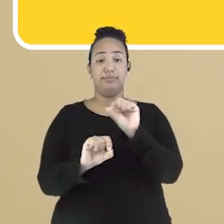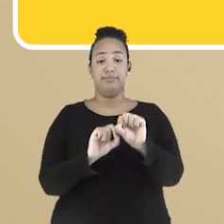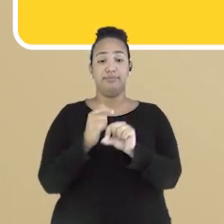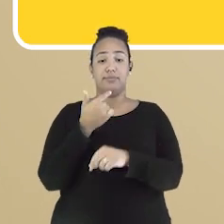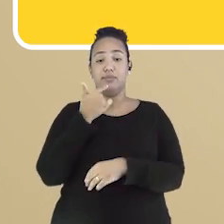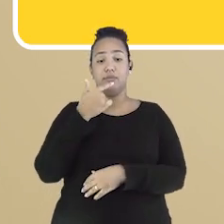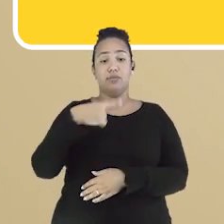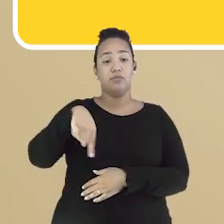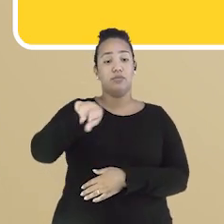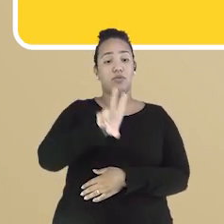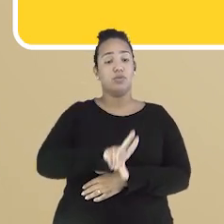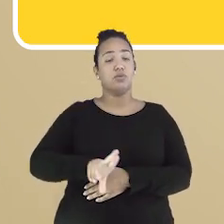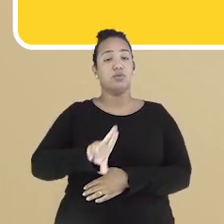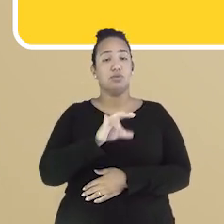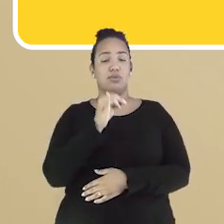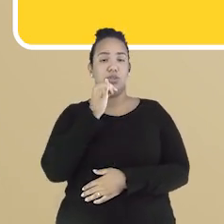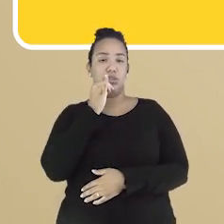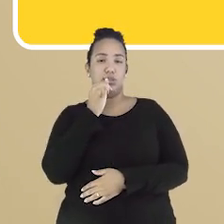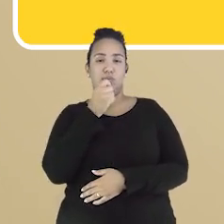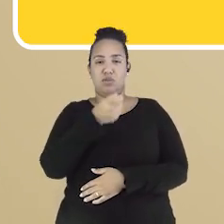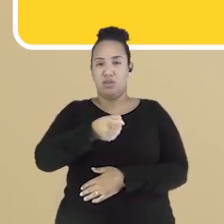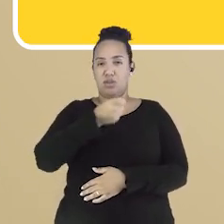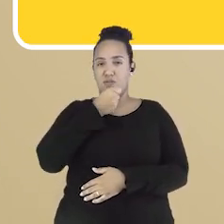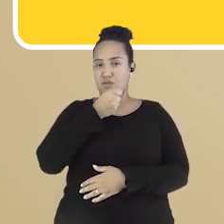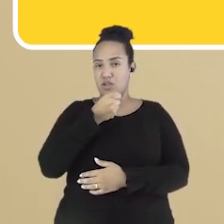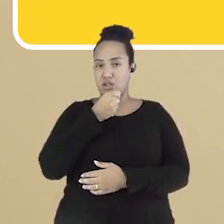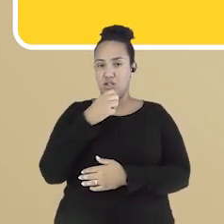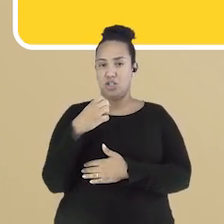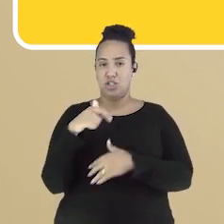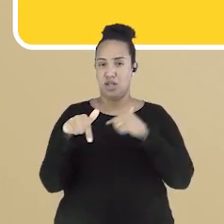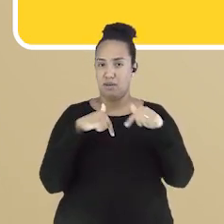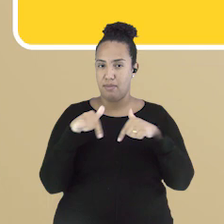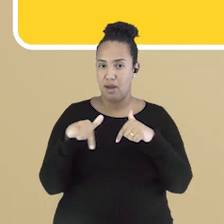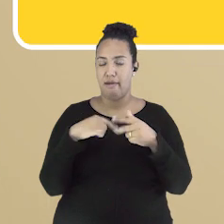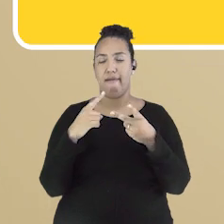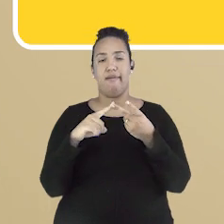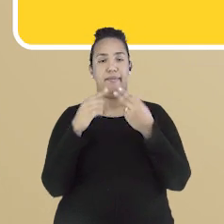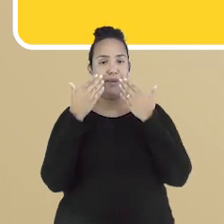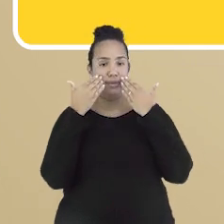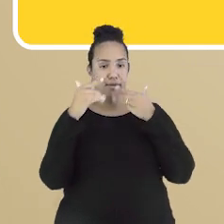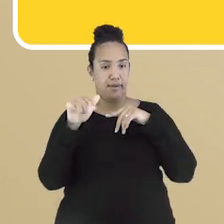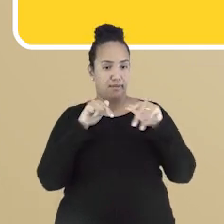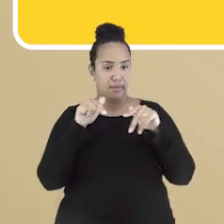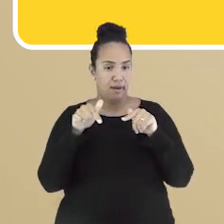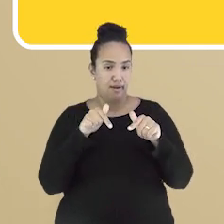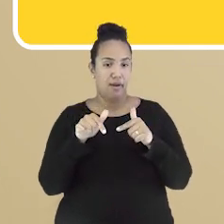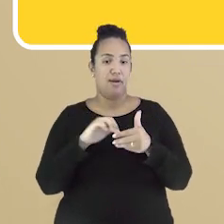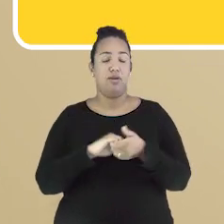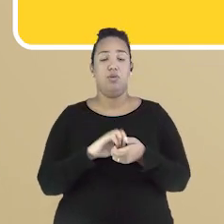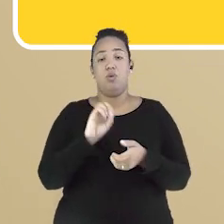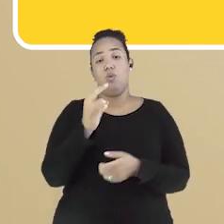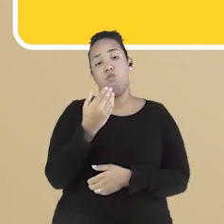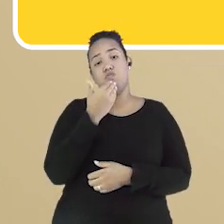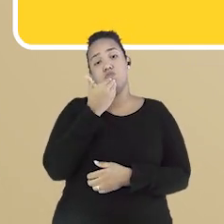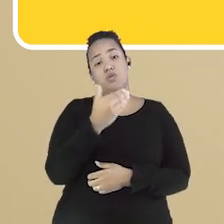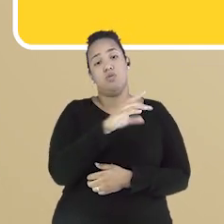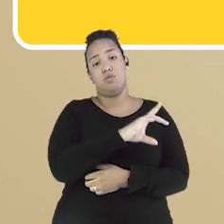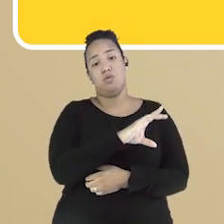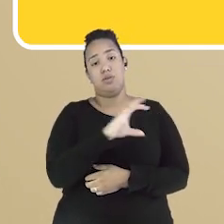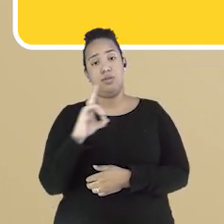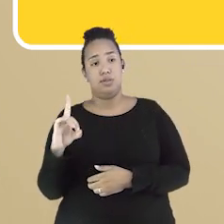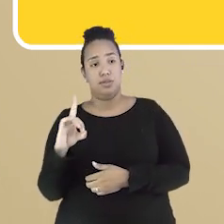que utilizamos em situações mais formais, como uma entrevista de emprego, a apresentar um trabalho ou fazer um pedido para a coordenação da